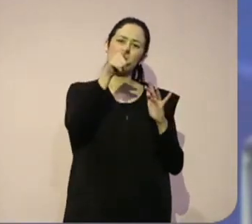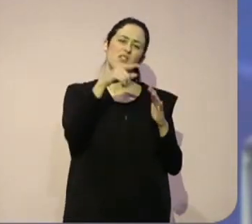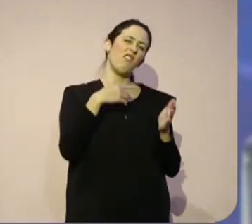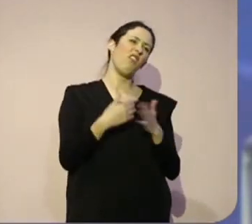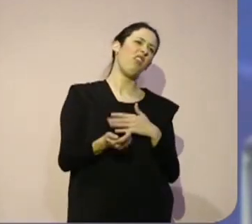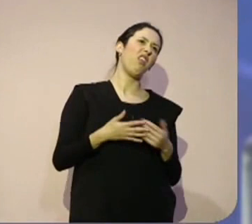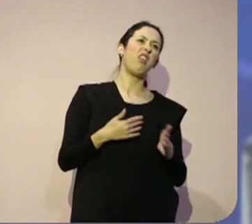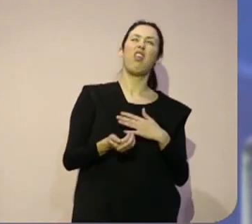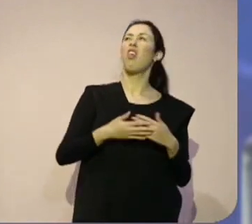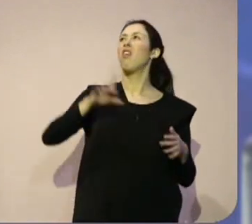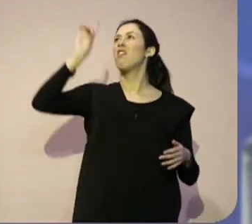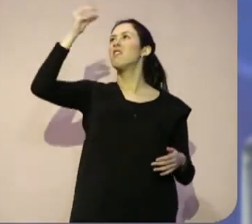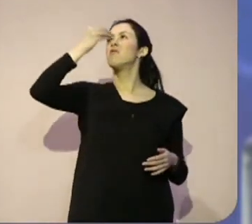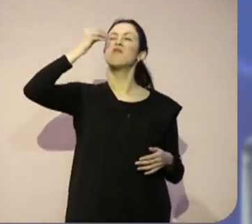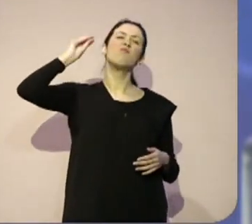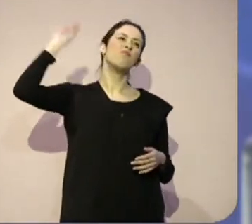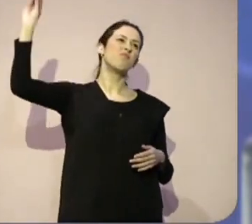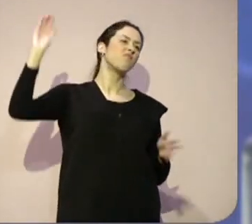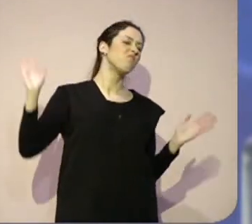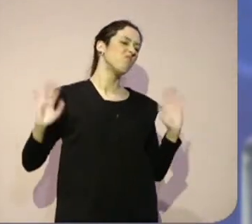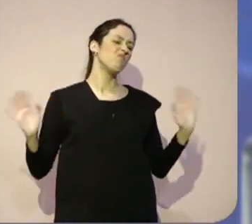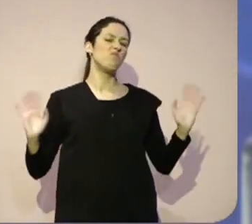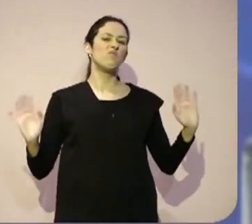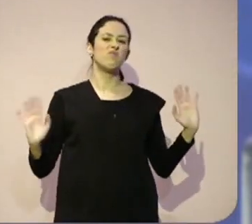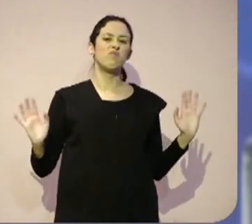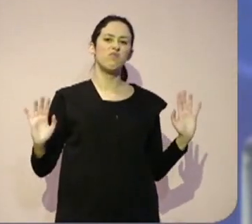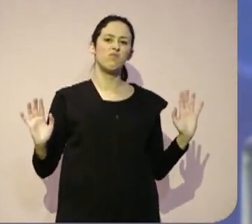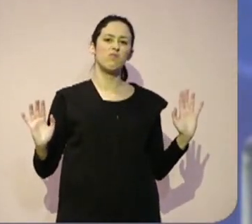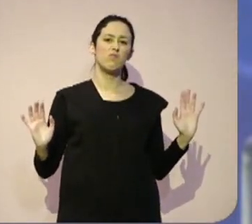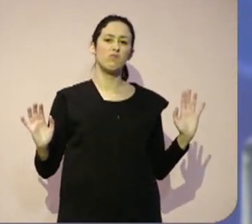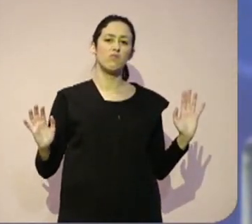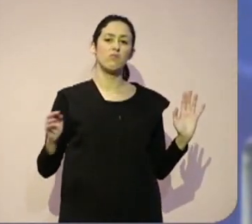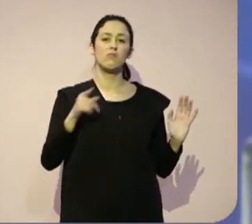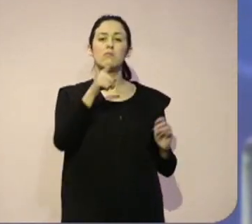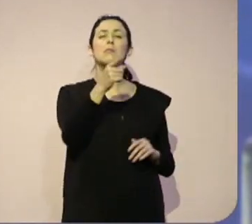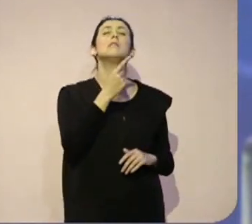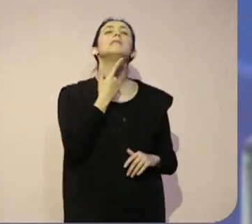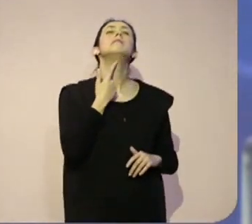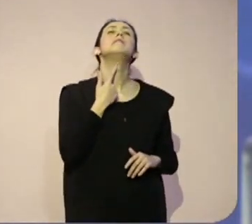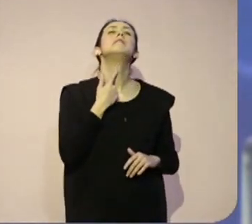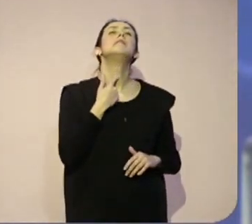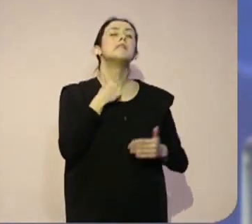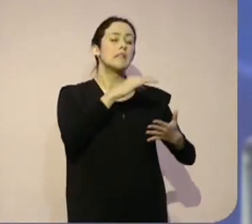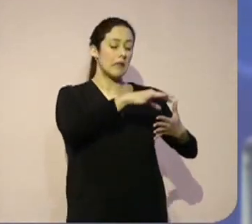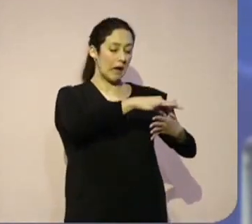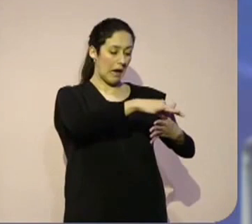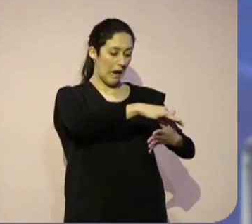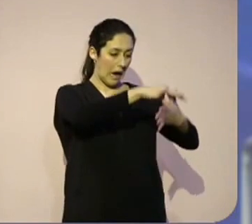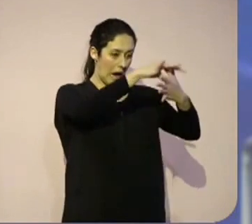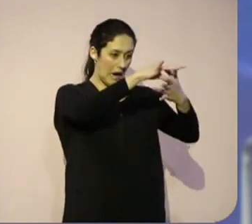resiste? Por causa dos seus desejos carnais,